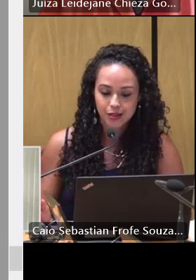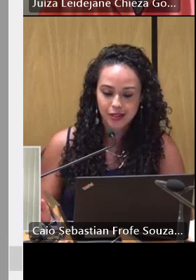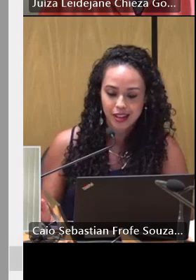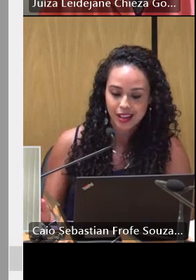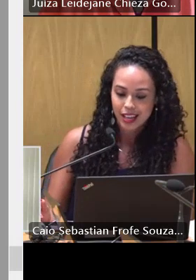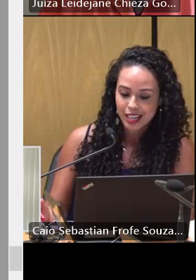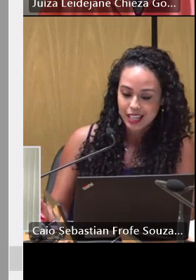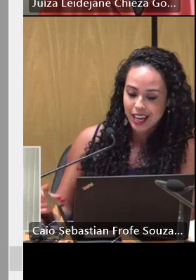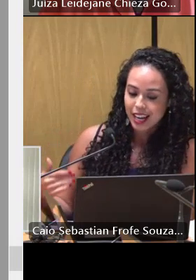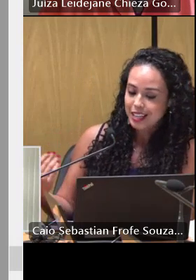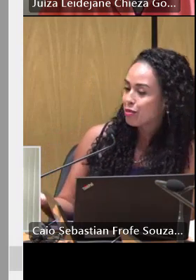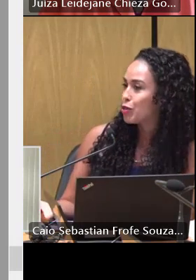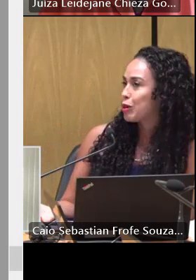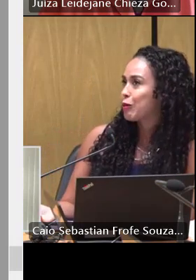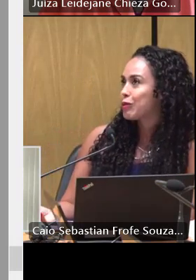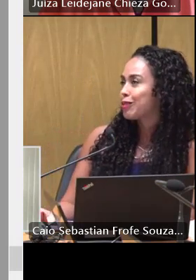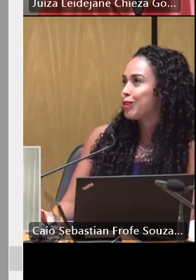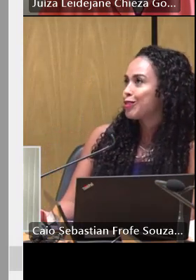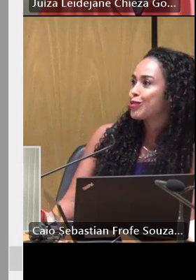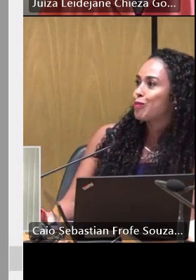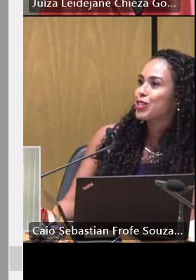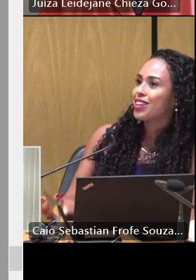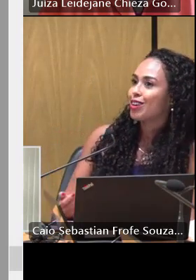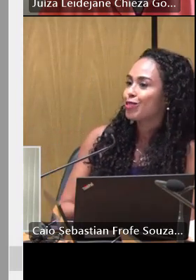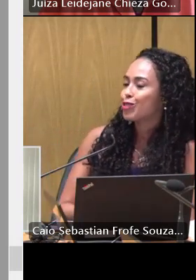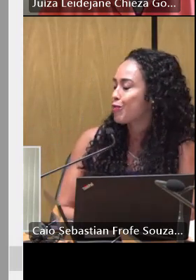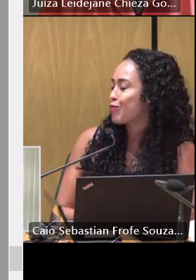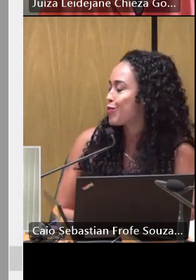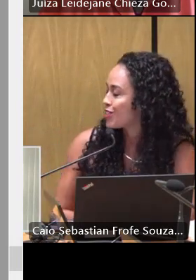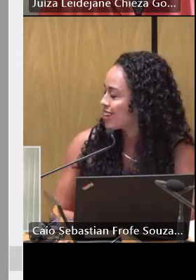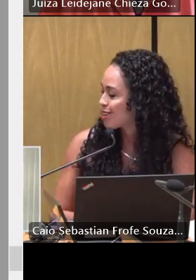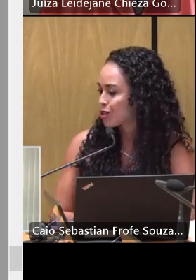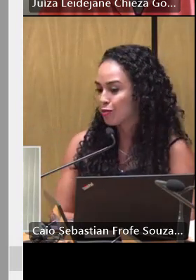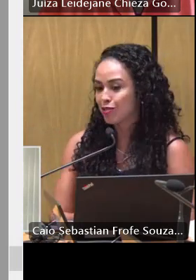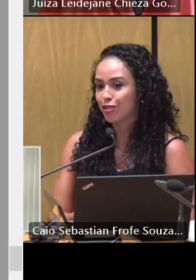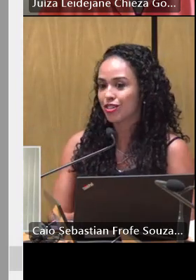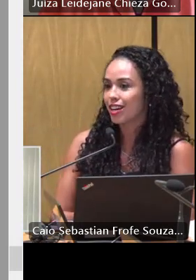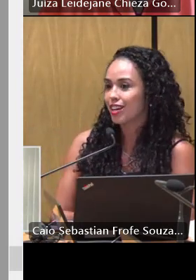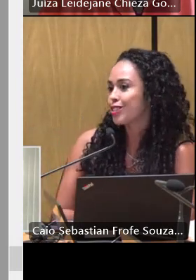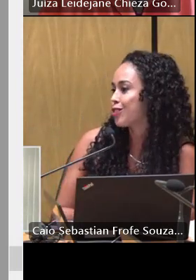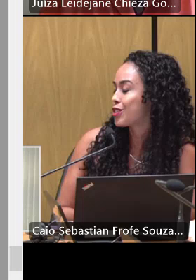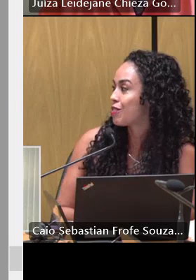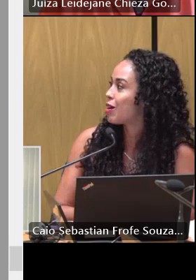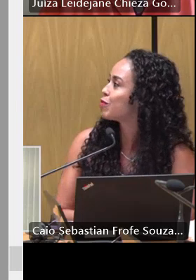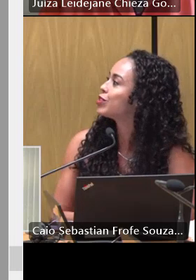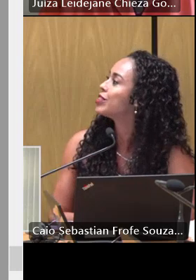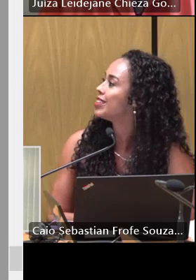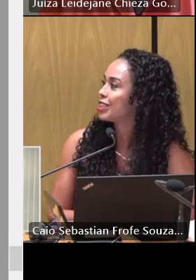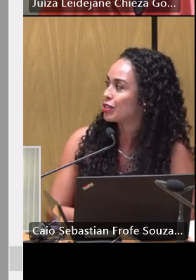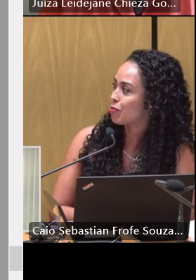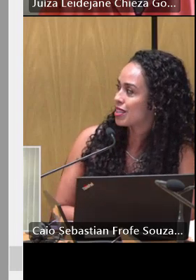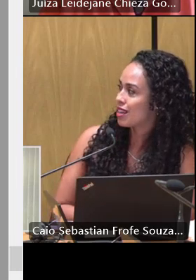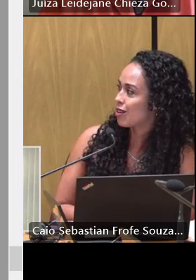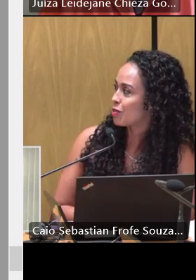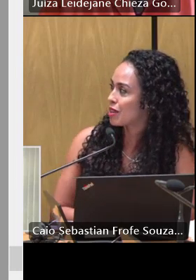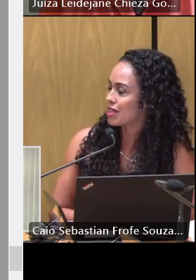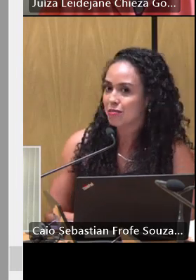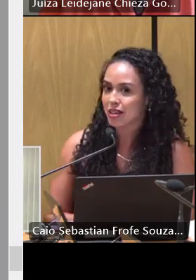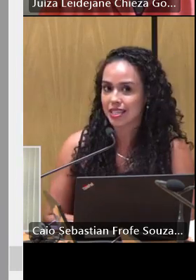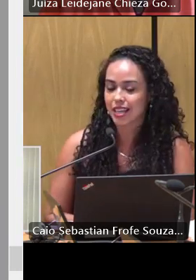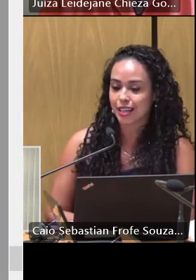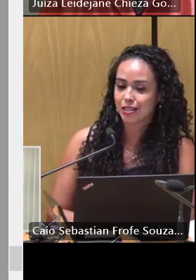nisso né E aquela simples pergunta quanto os homens negros professores negros professores negras que nós tivemos se a gente for pensar agora no